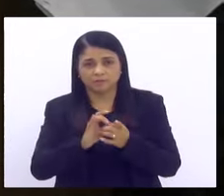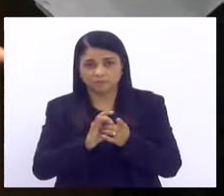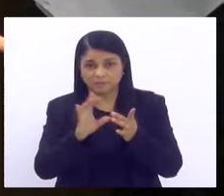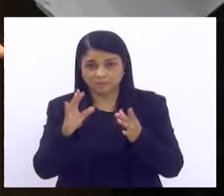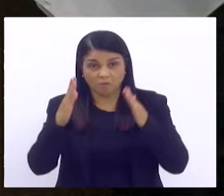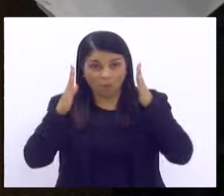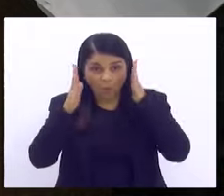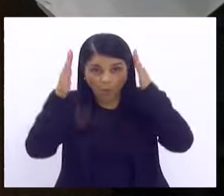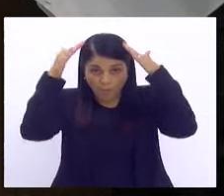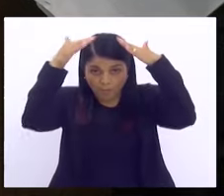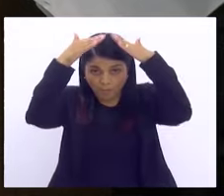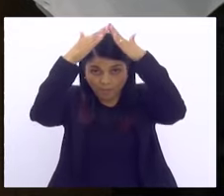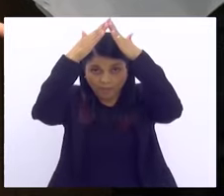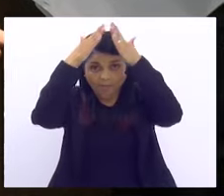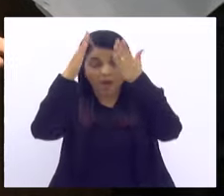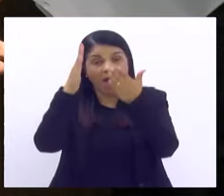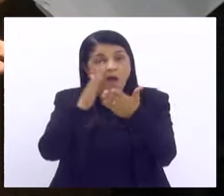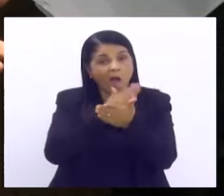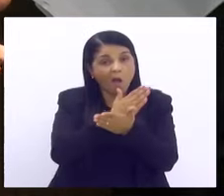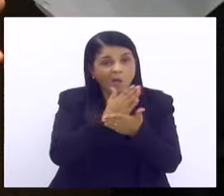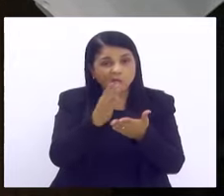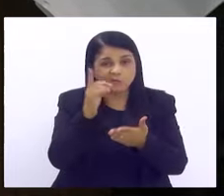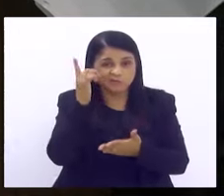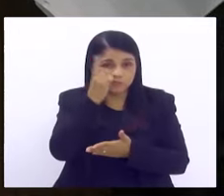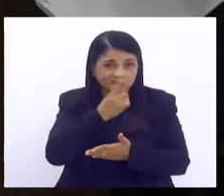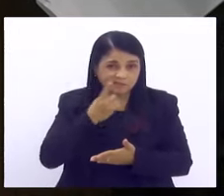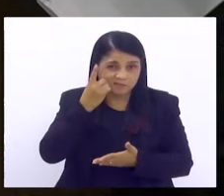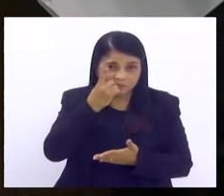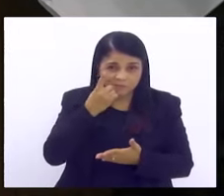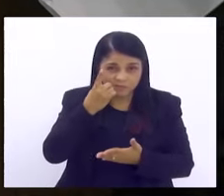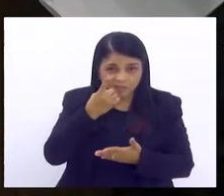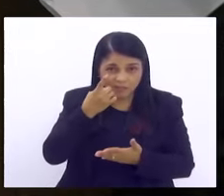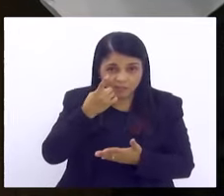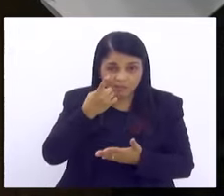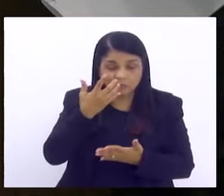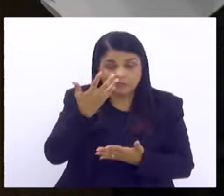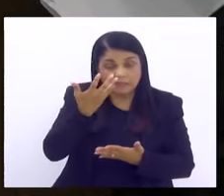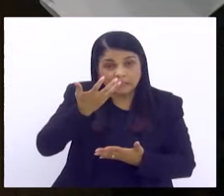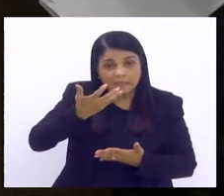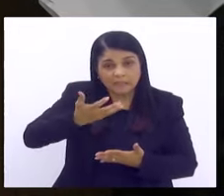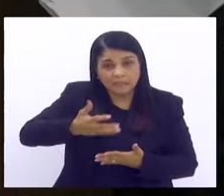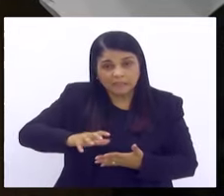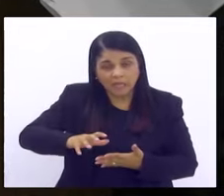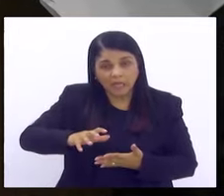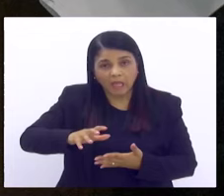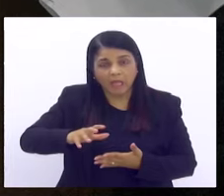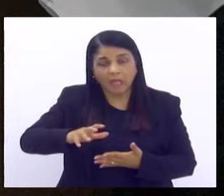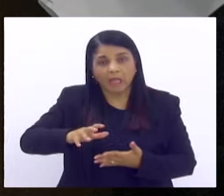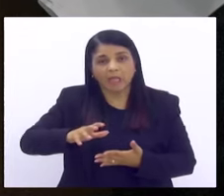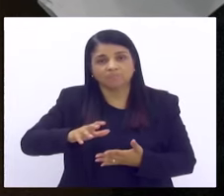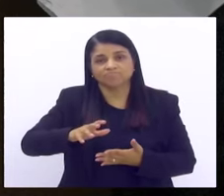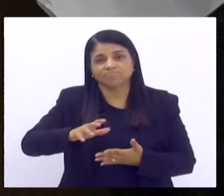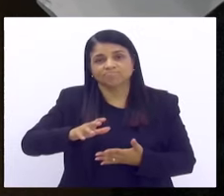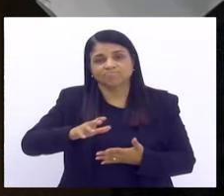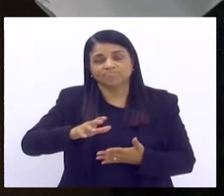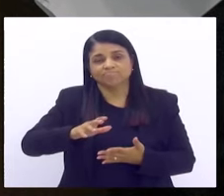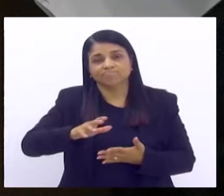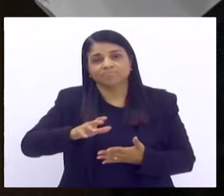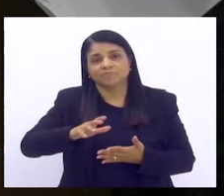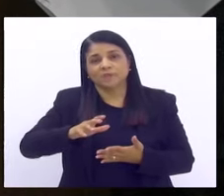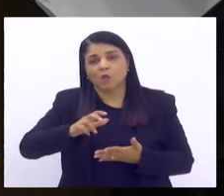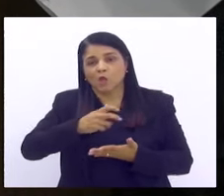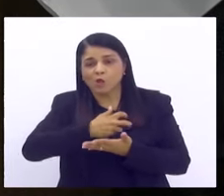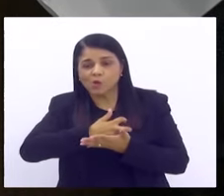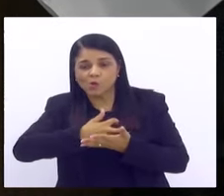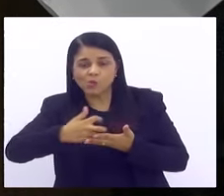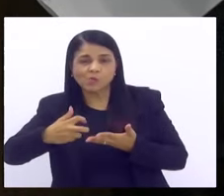E alguns deputados querem condenar a teologia da libertação. A teologia